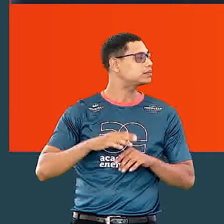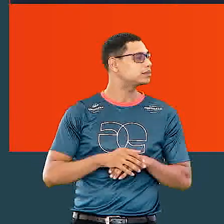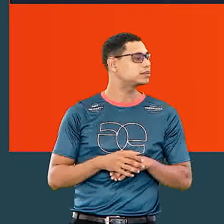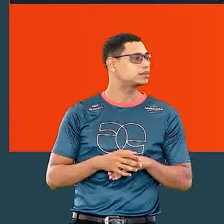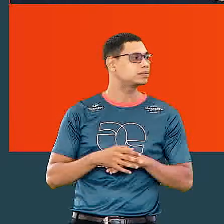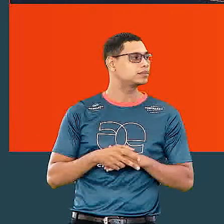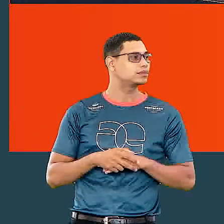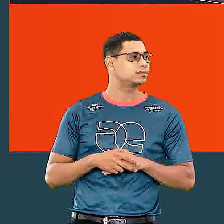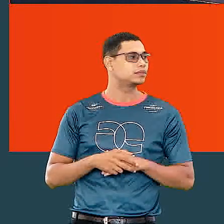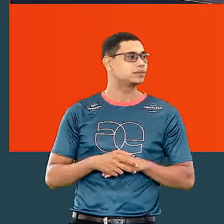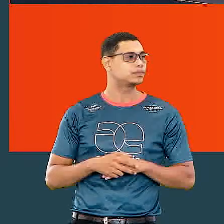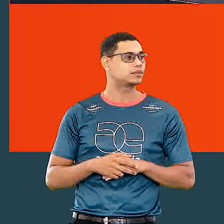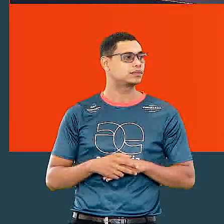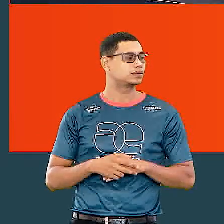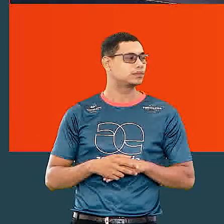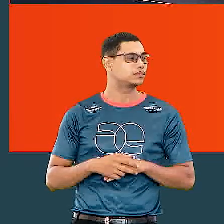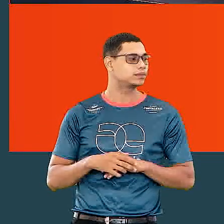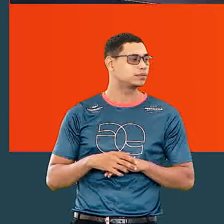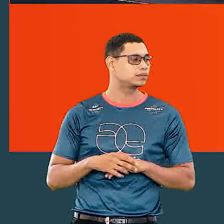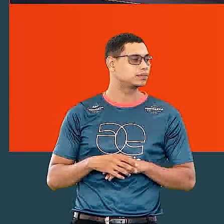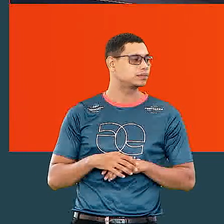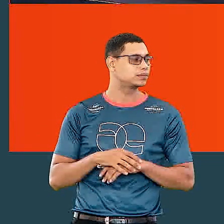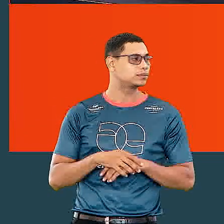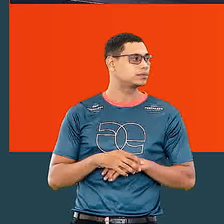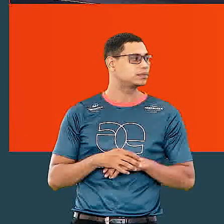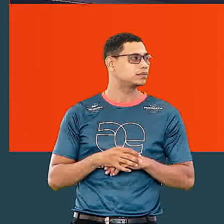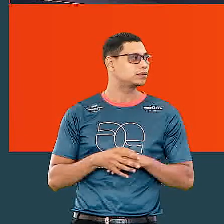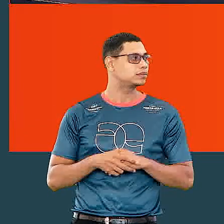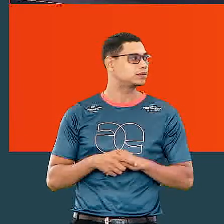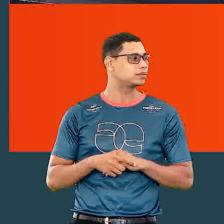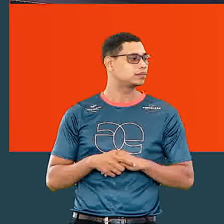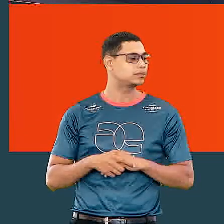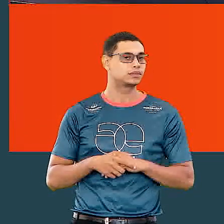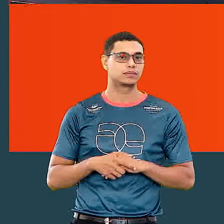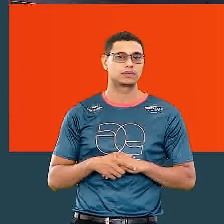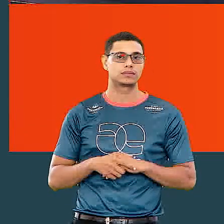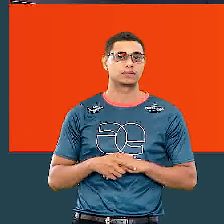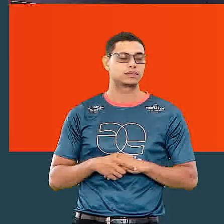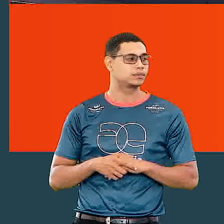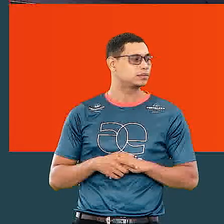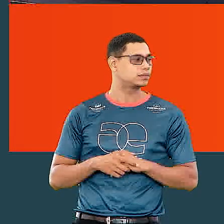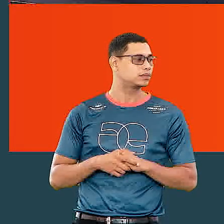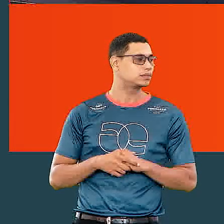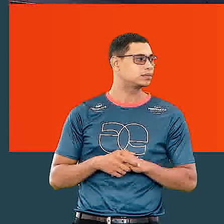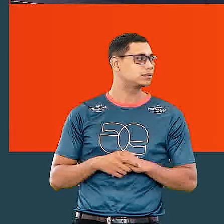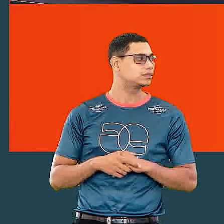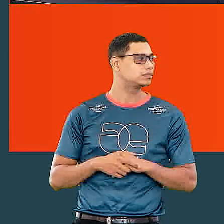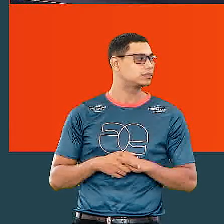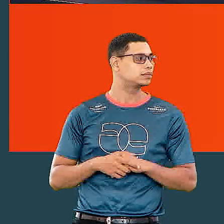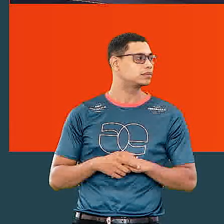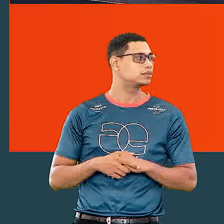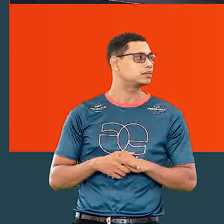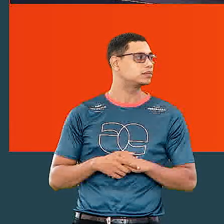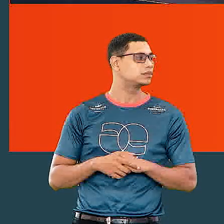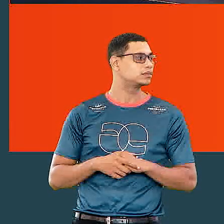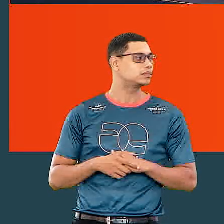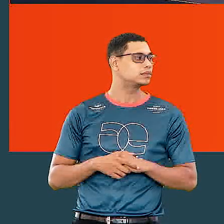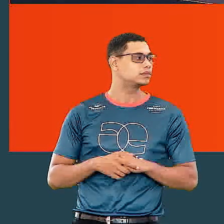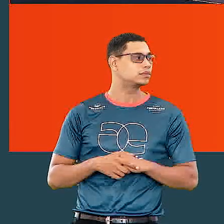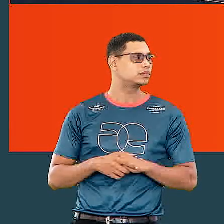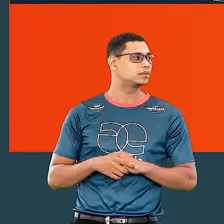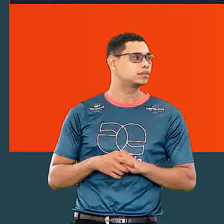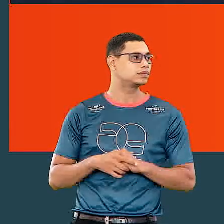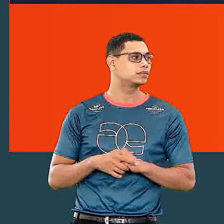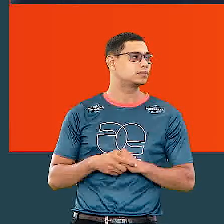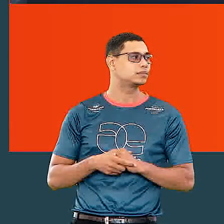Sua vontade é sempre legal. Na verdade, é a própria lei. Você viu que teve uma mudança absurda entre os dois